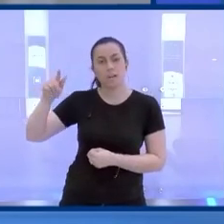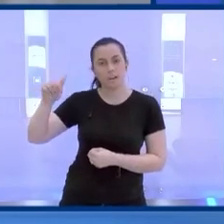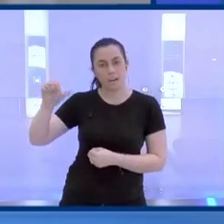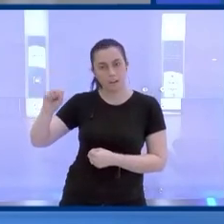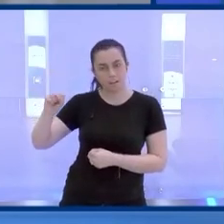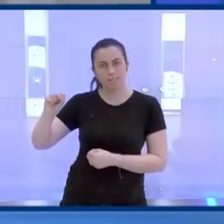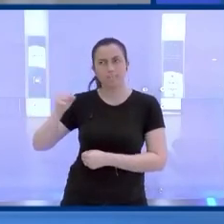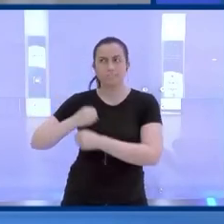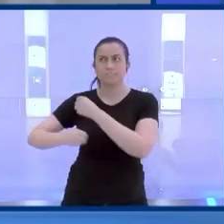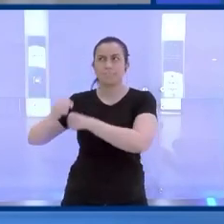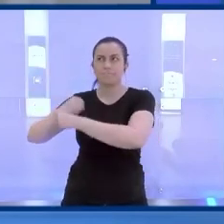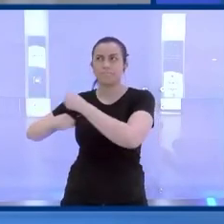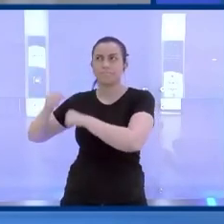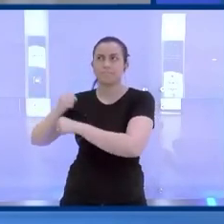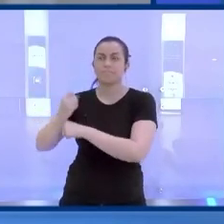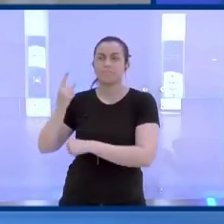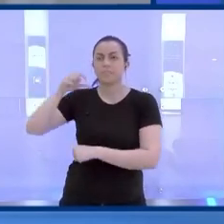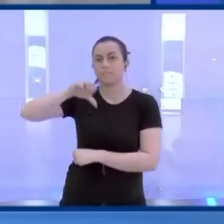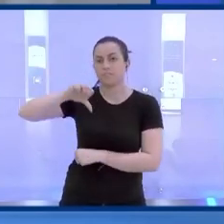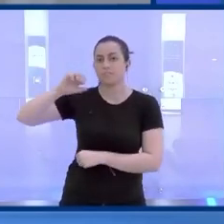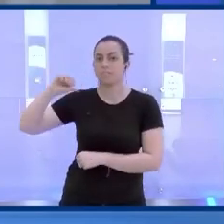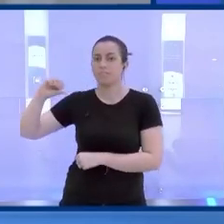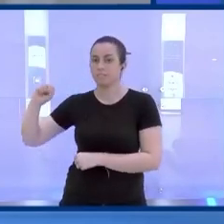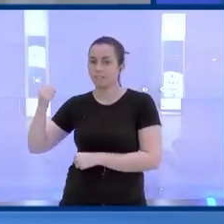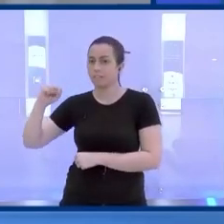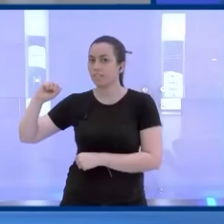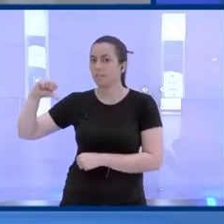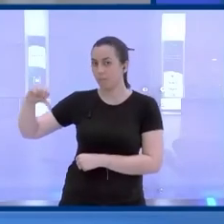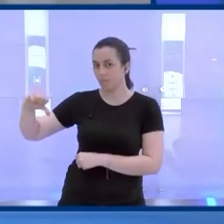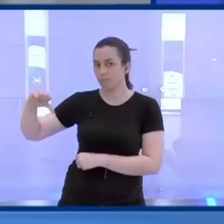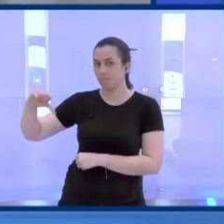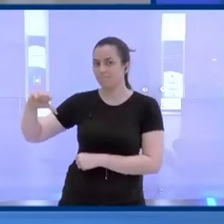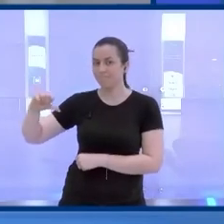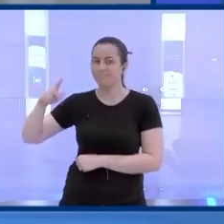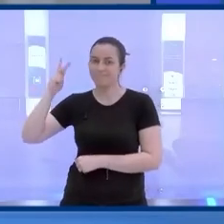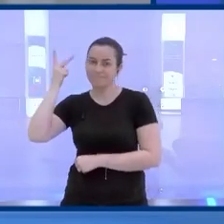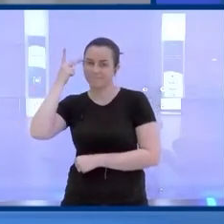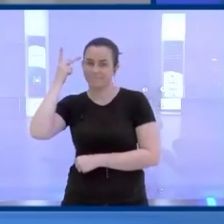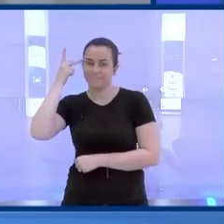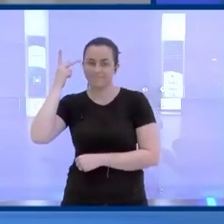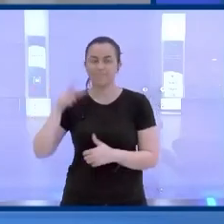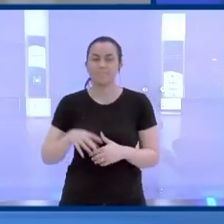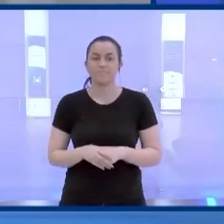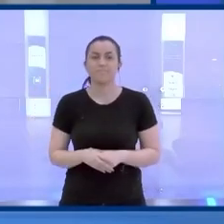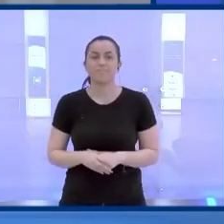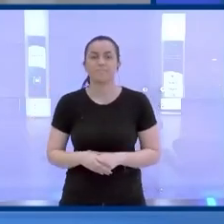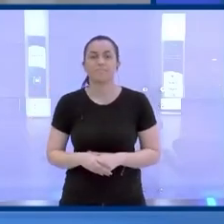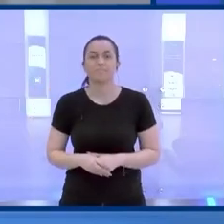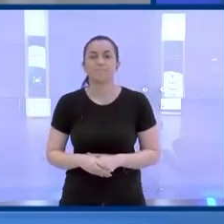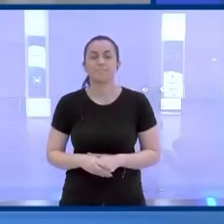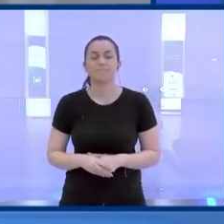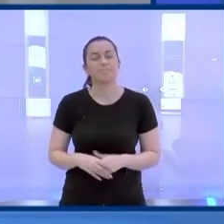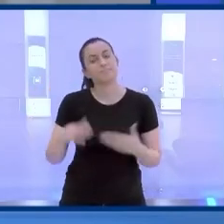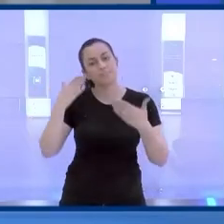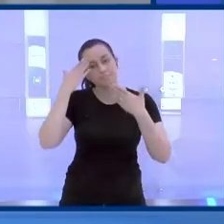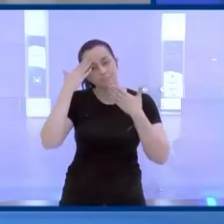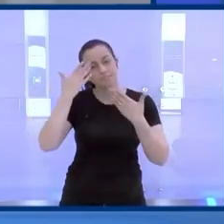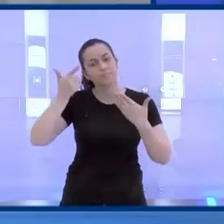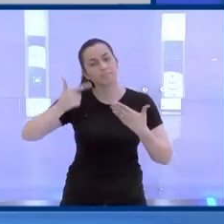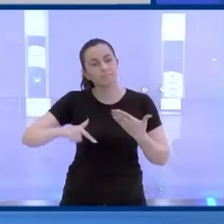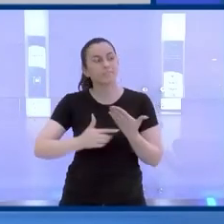desde 1999, quando da privatização. Eu acho que, por fim, agradecer mais uma vez